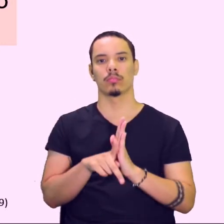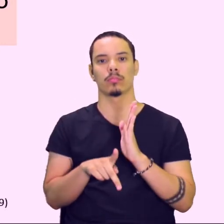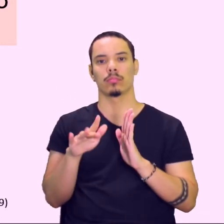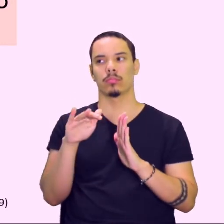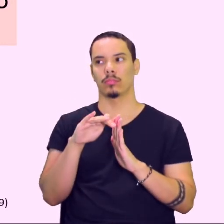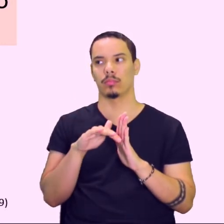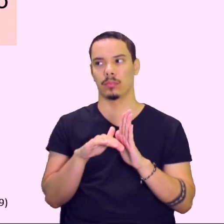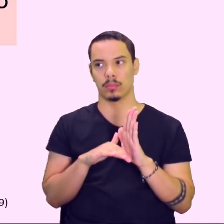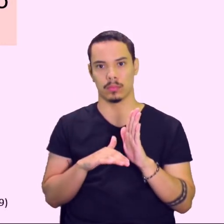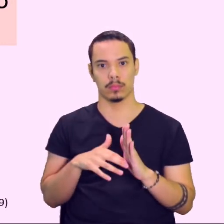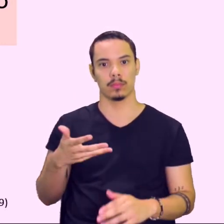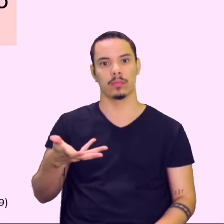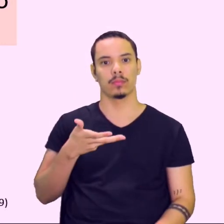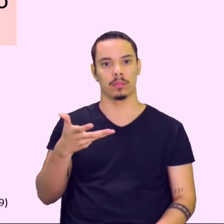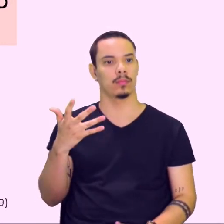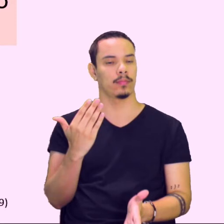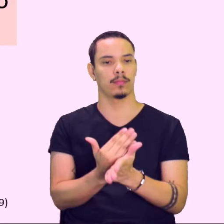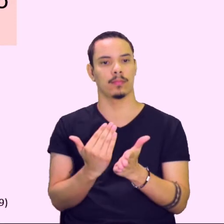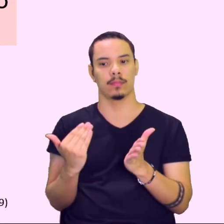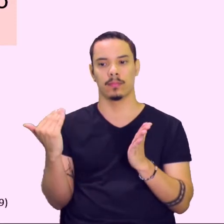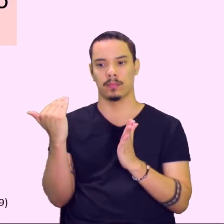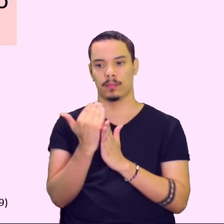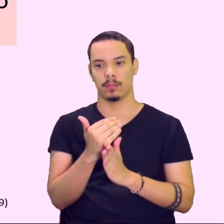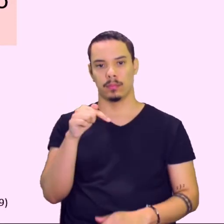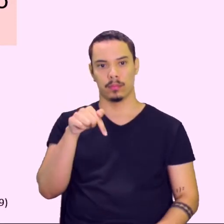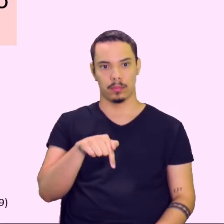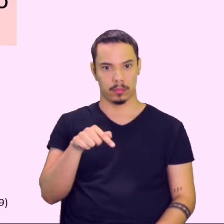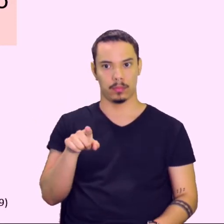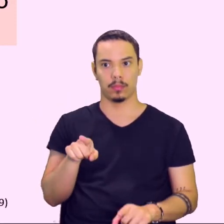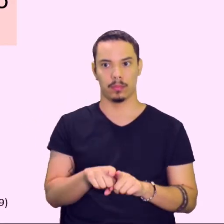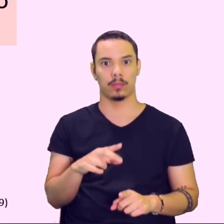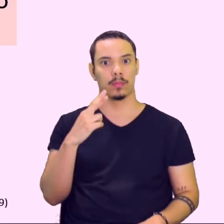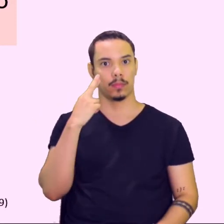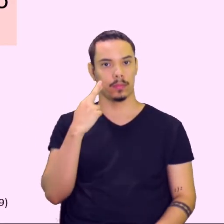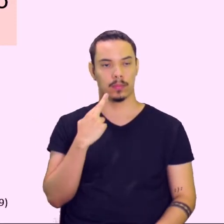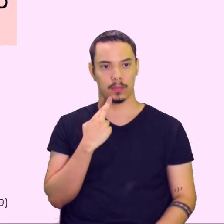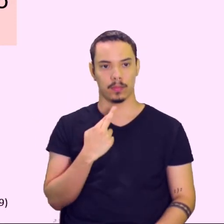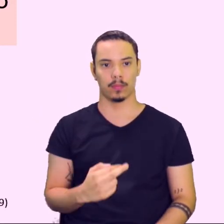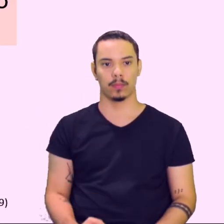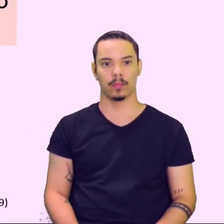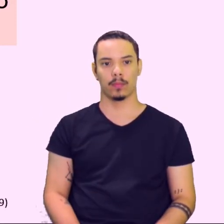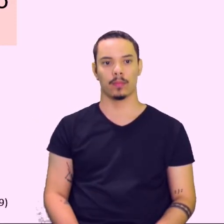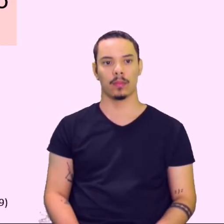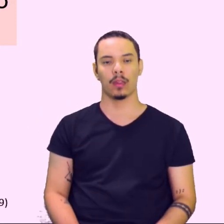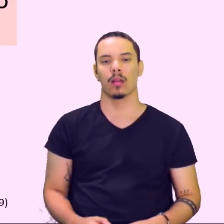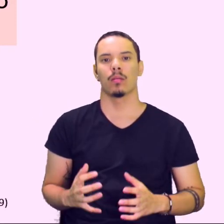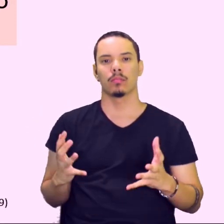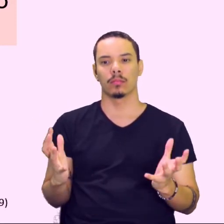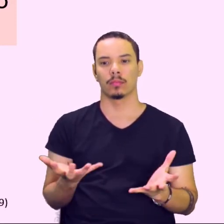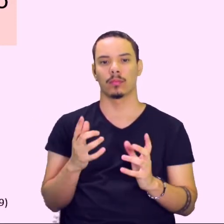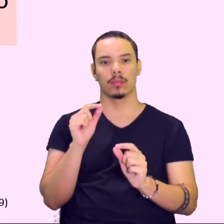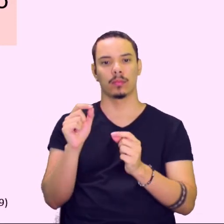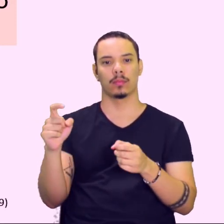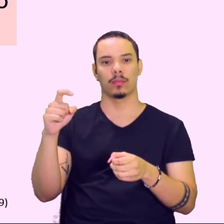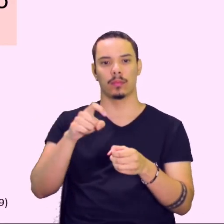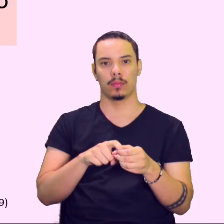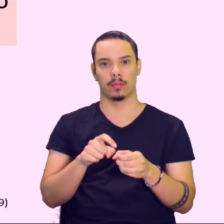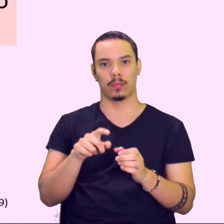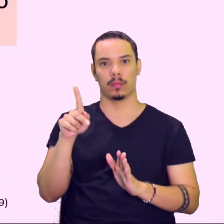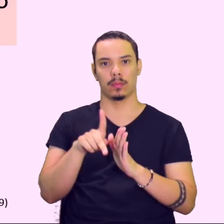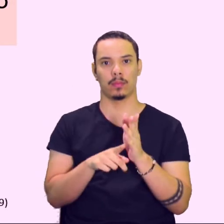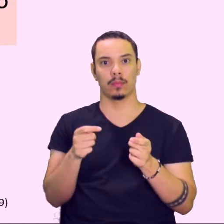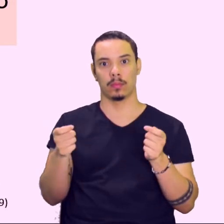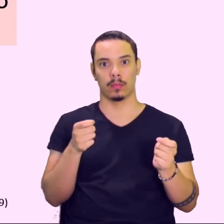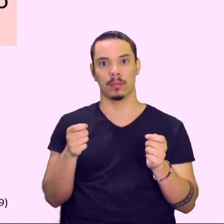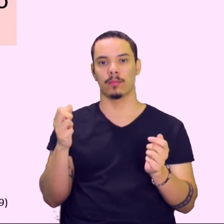de aceleração do crescimento, aqui na região de Rondônia. Beleza? Ele promoveu a retomada do planejamento e execução de